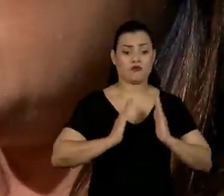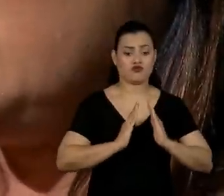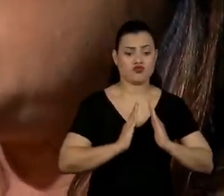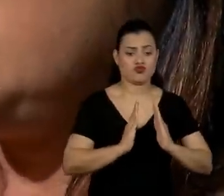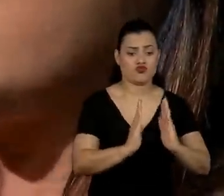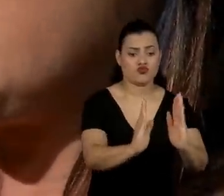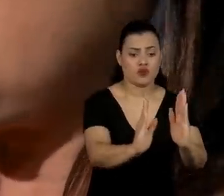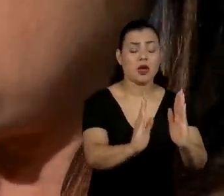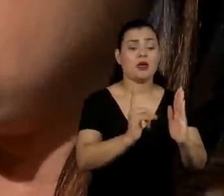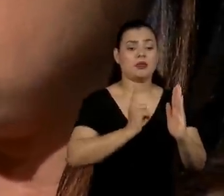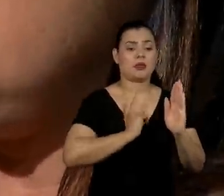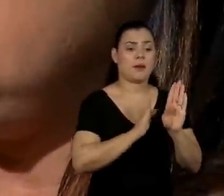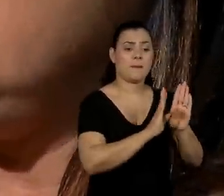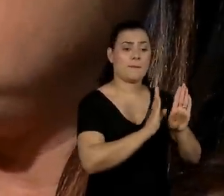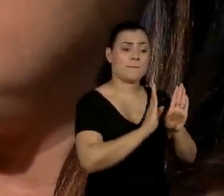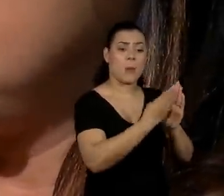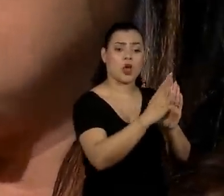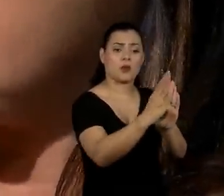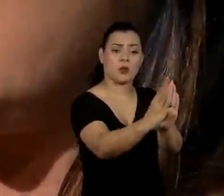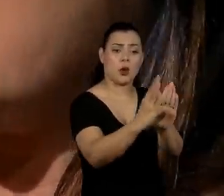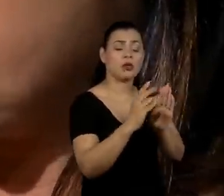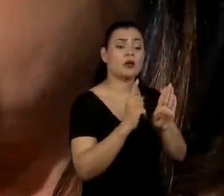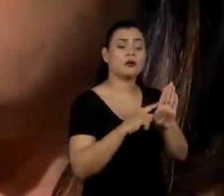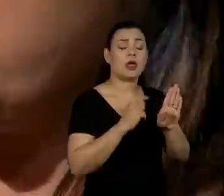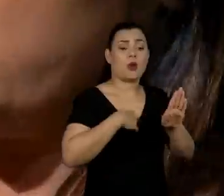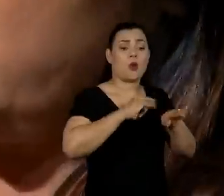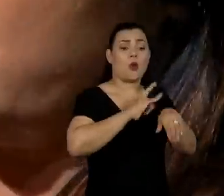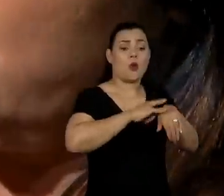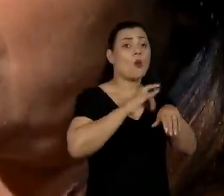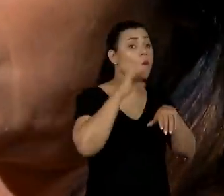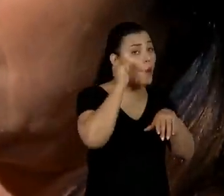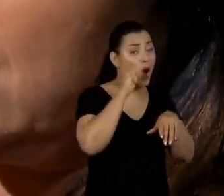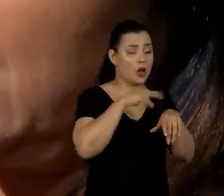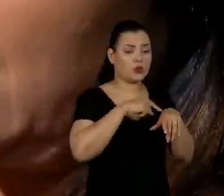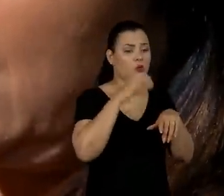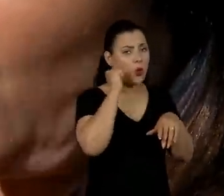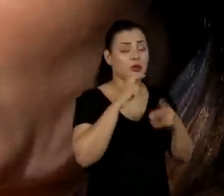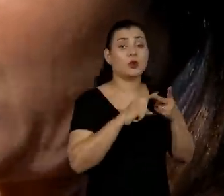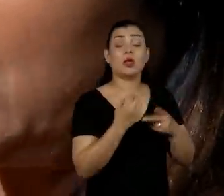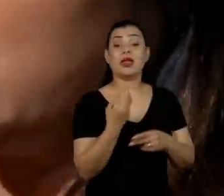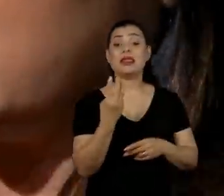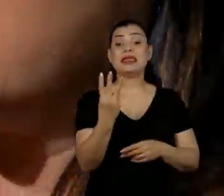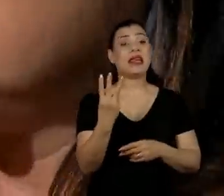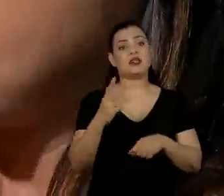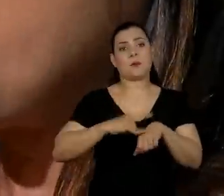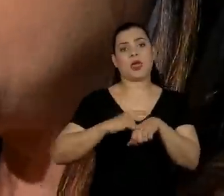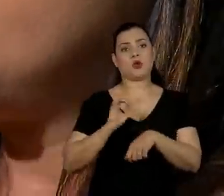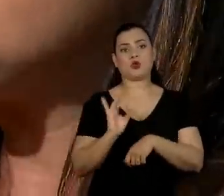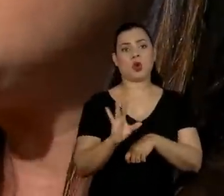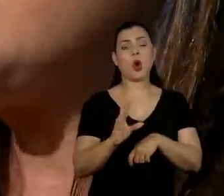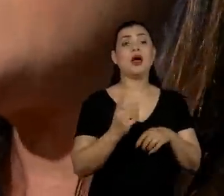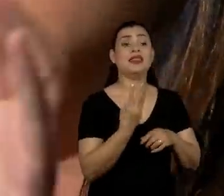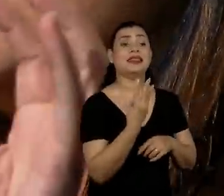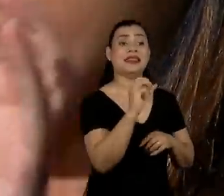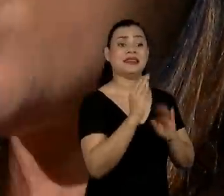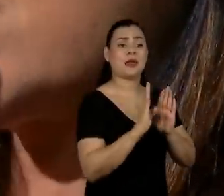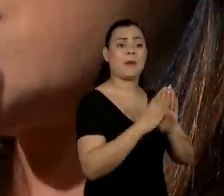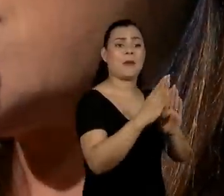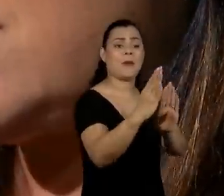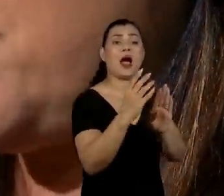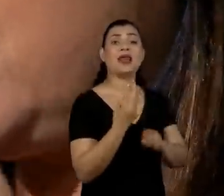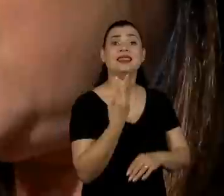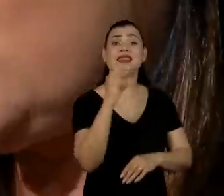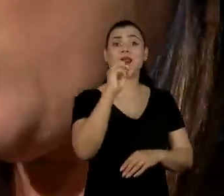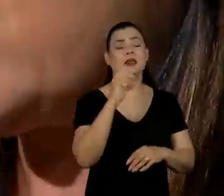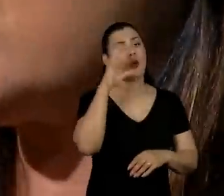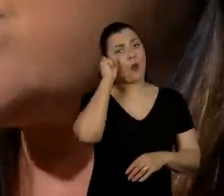e você tem dois três banheiros para dividir em 30 quartos e você tem as